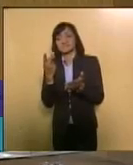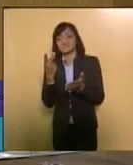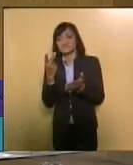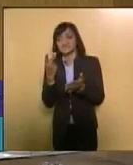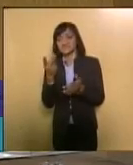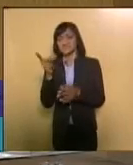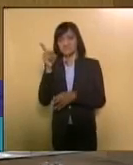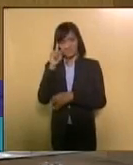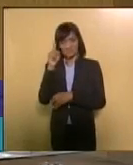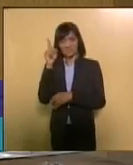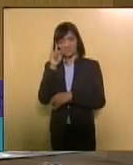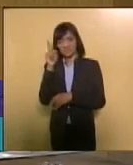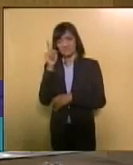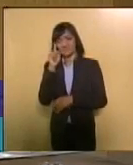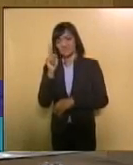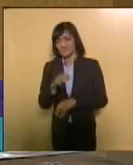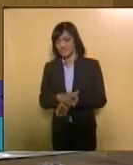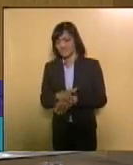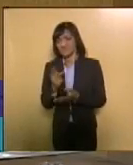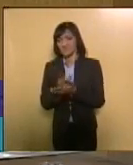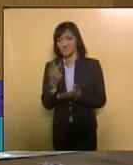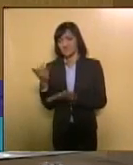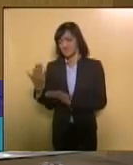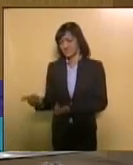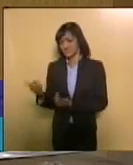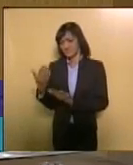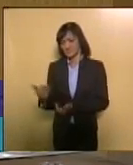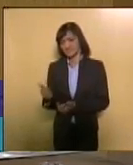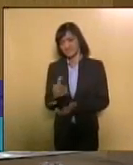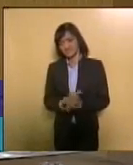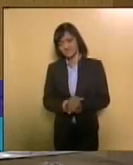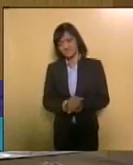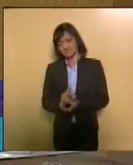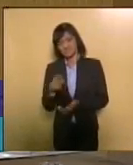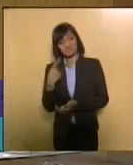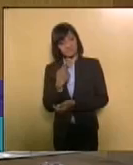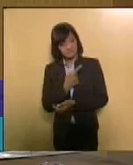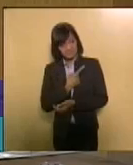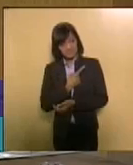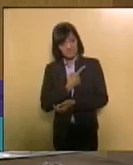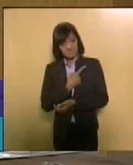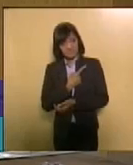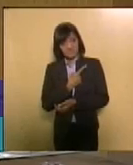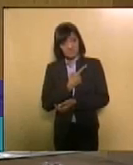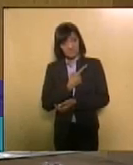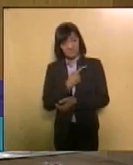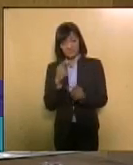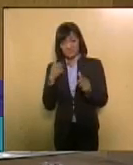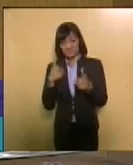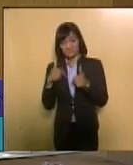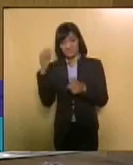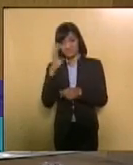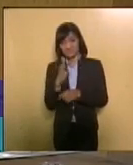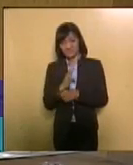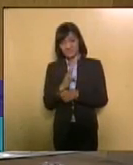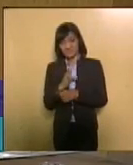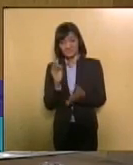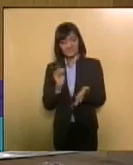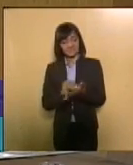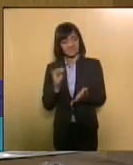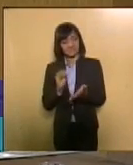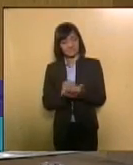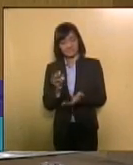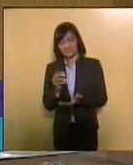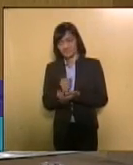acontece todo dia especialmente com os nossos jovens e a gente tem feito muito pouco no Brasil para